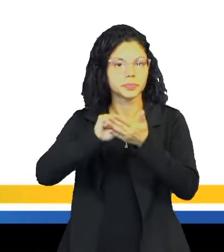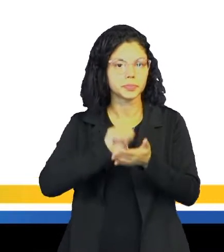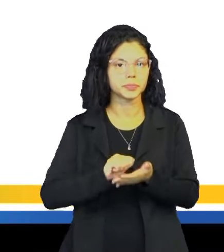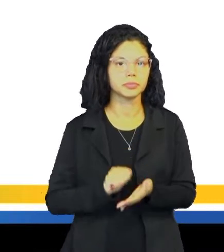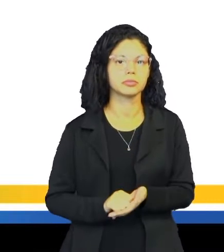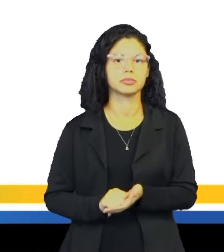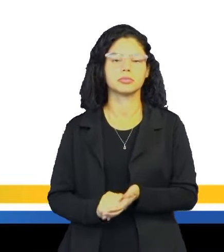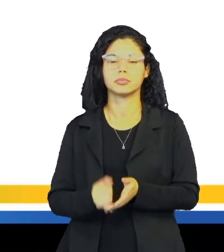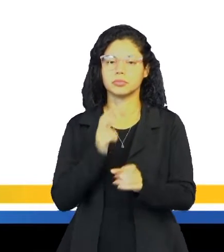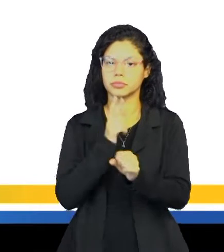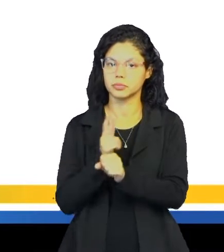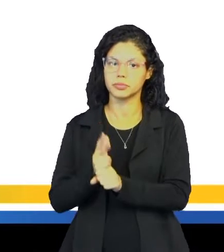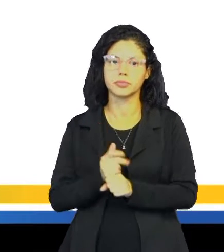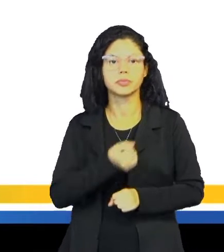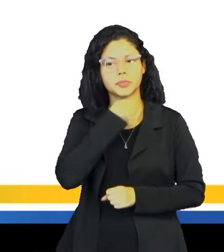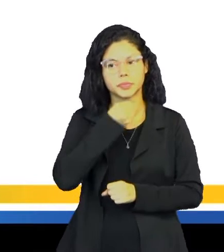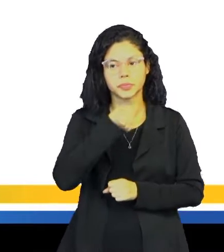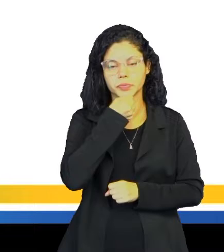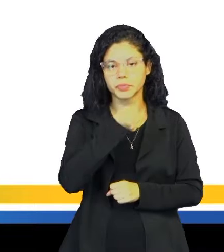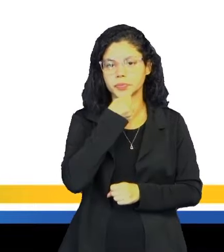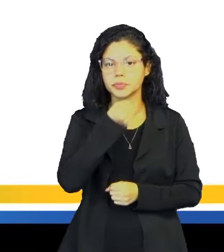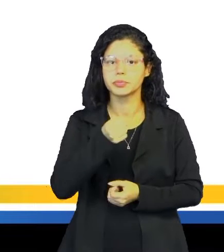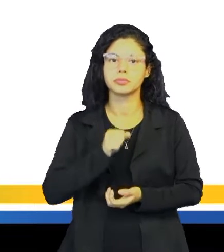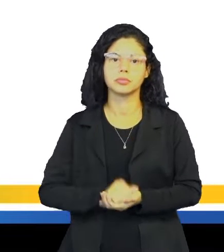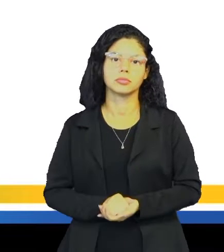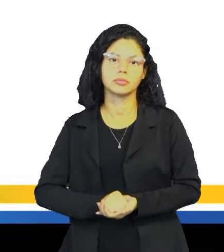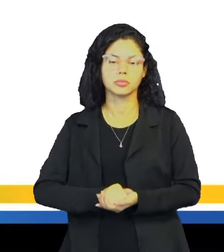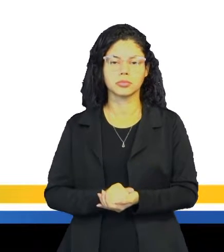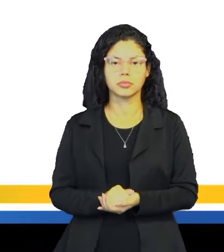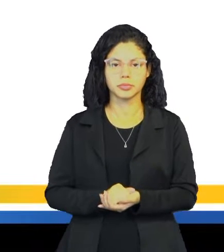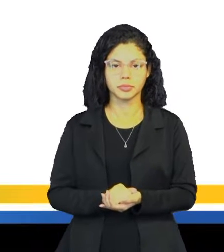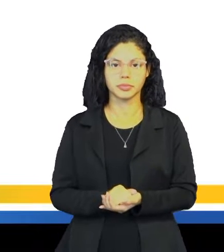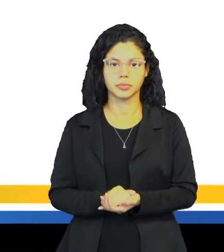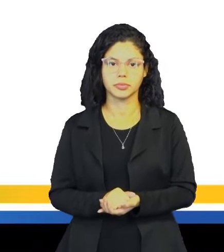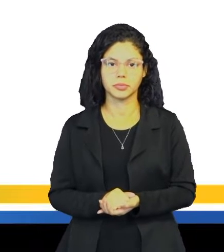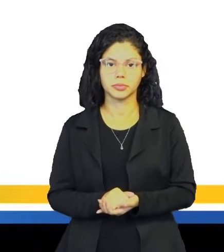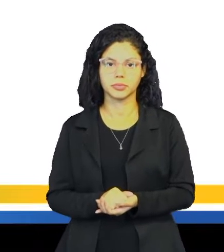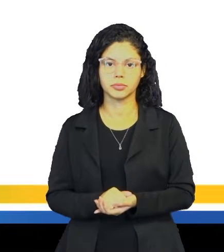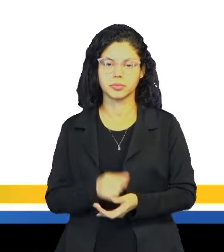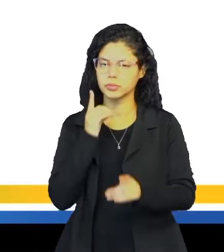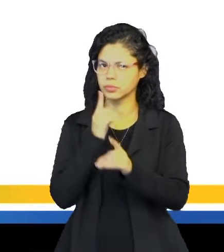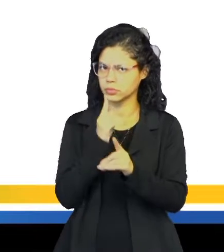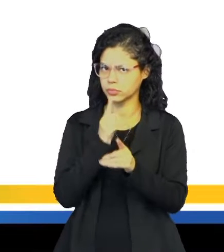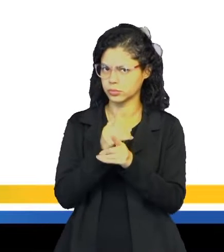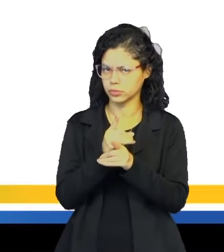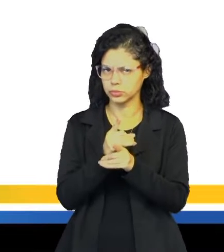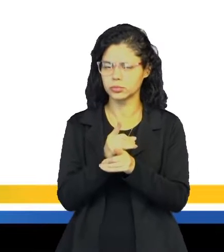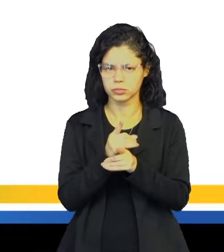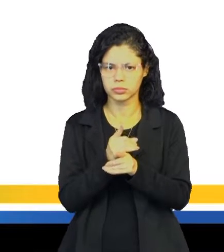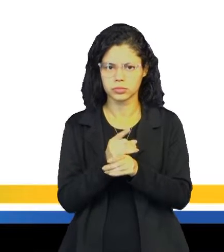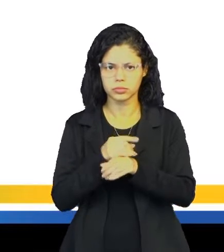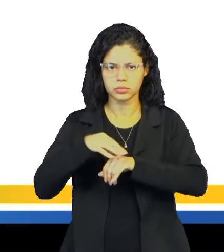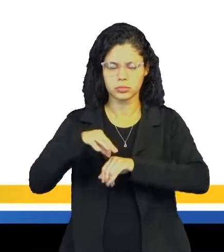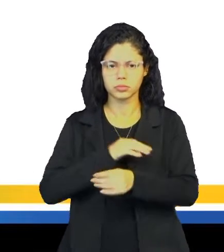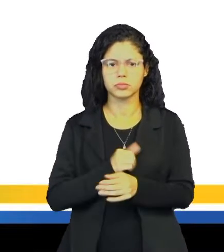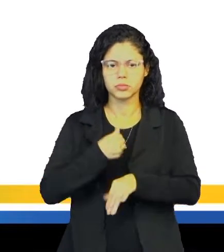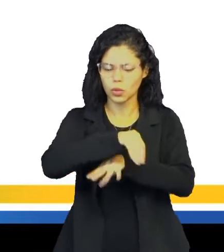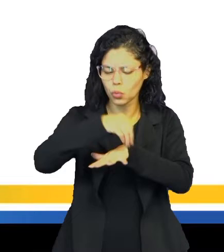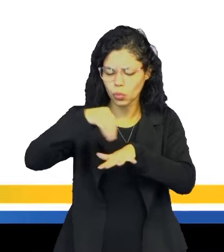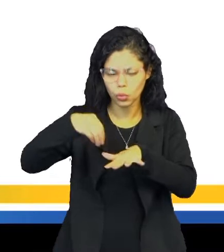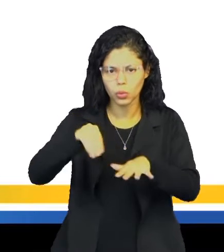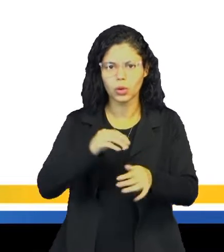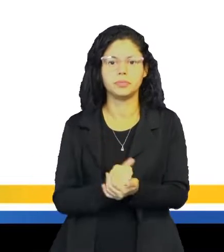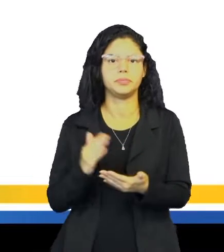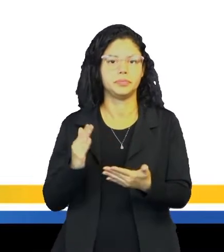escritos, gravações, entrevistas, que a gente chama de história oral, e achados arqueológicos. Algumas abordagens são